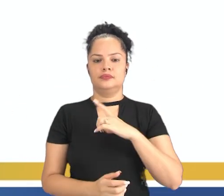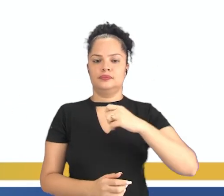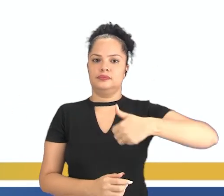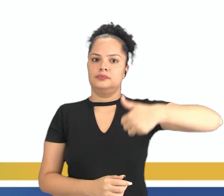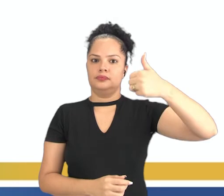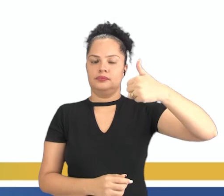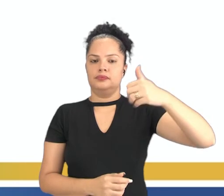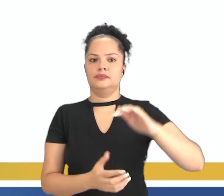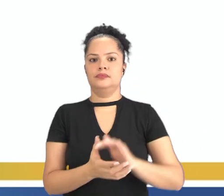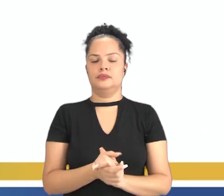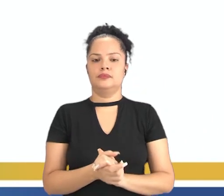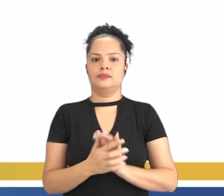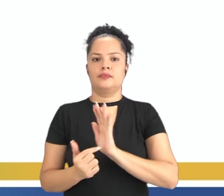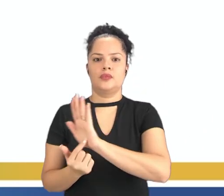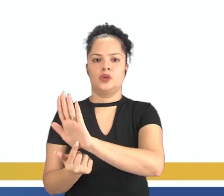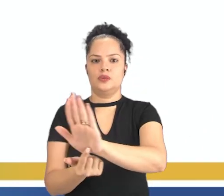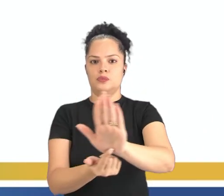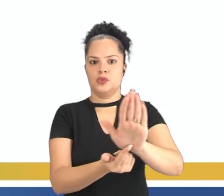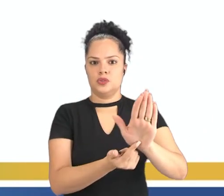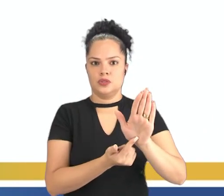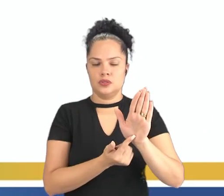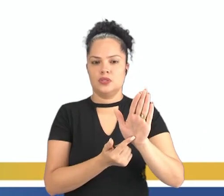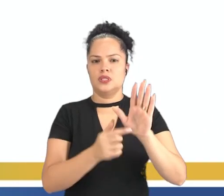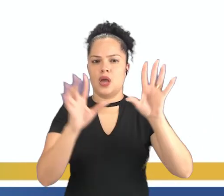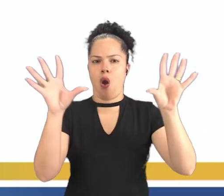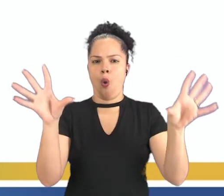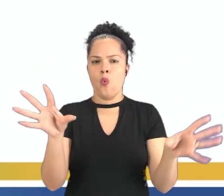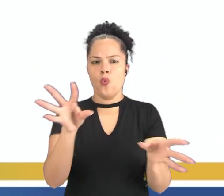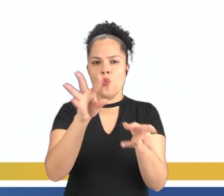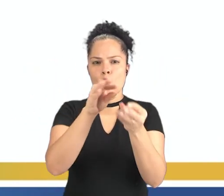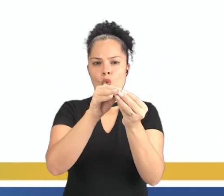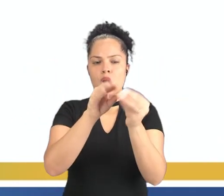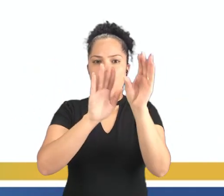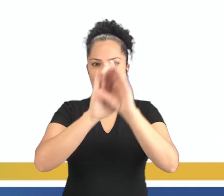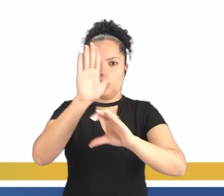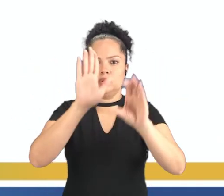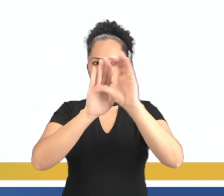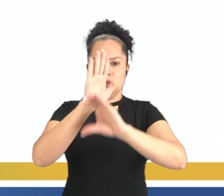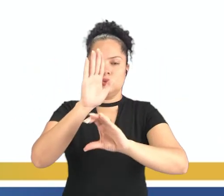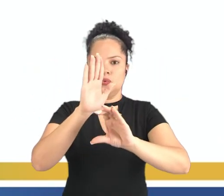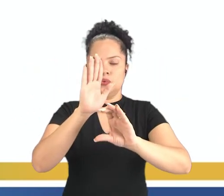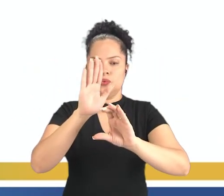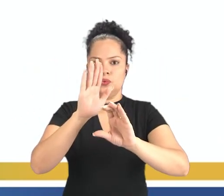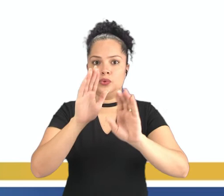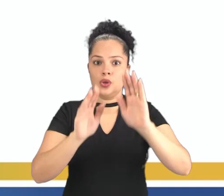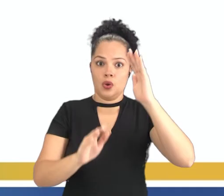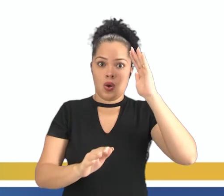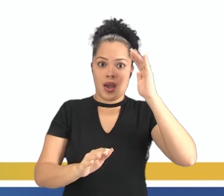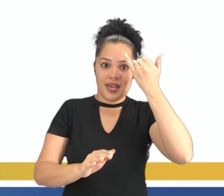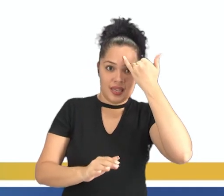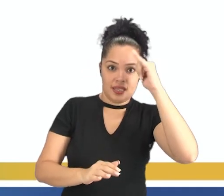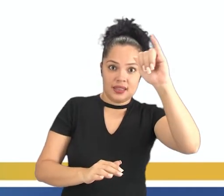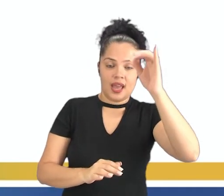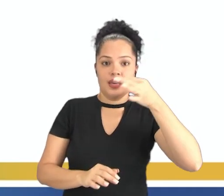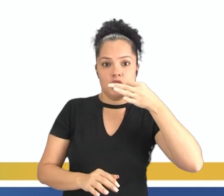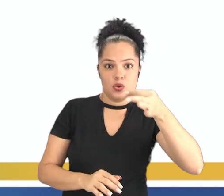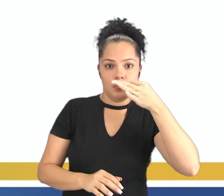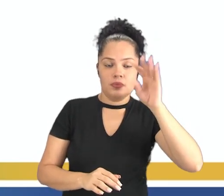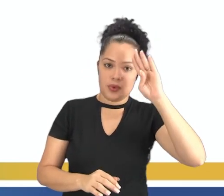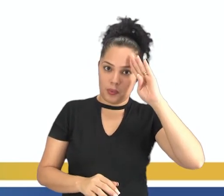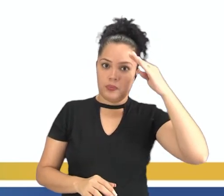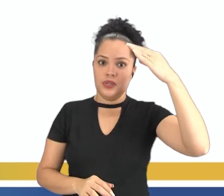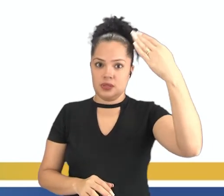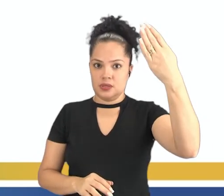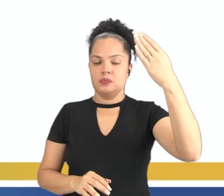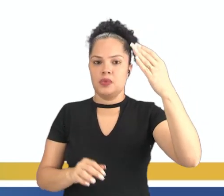primeira. É uma exposição de forma sintética de um conteúdo, destacando as informações principais. Pode ser feito